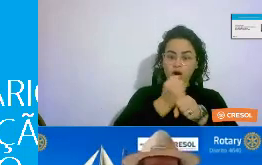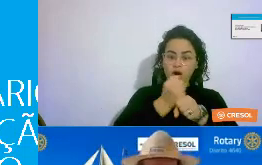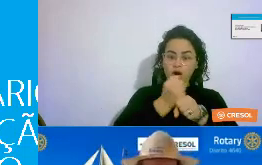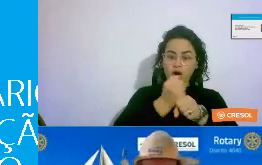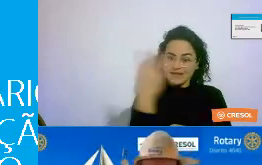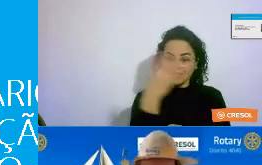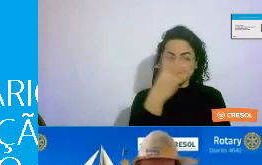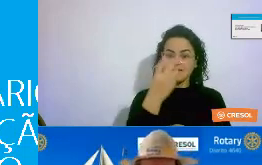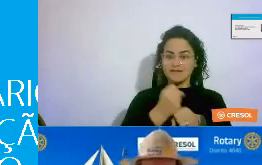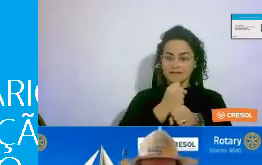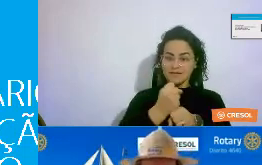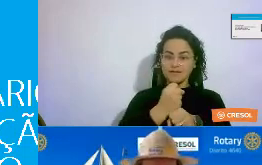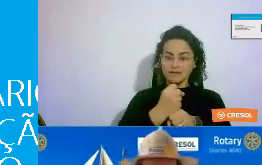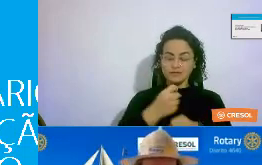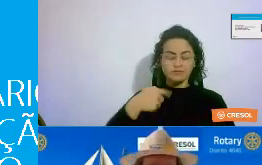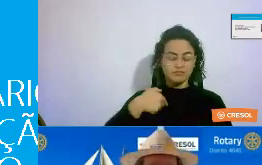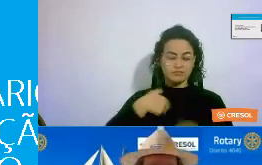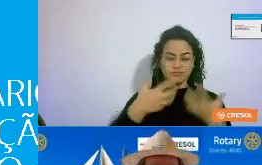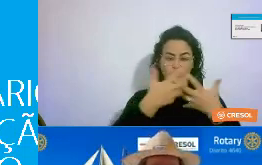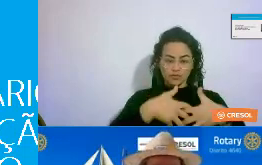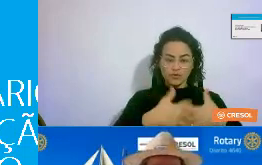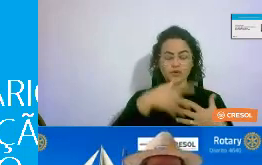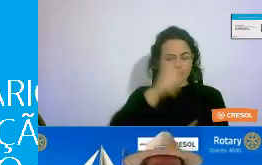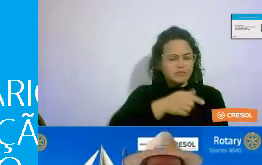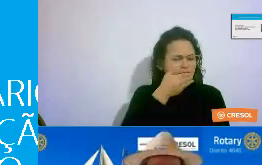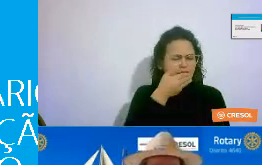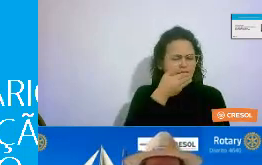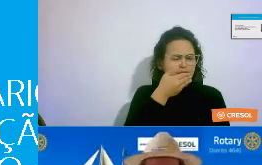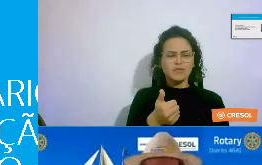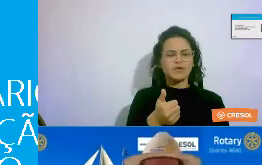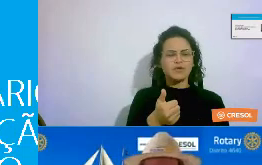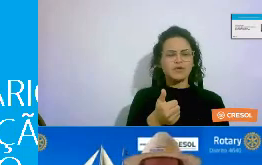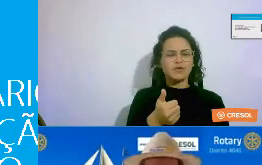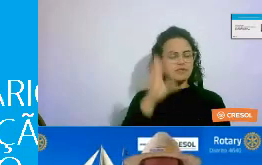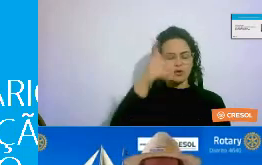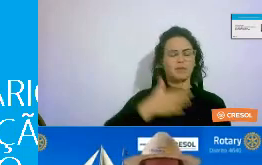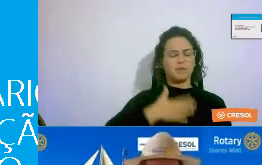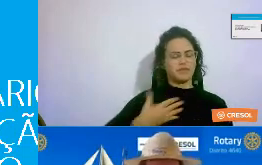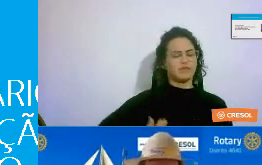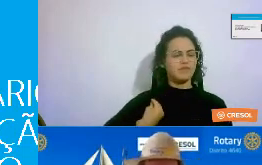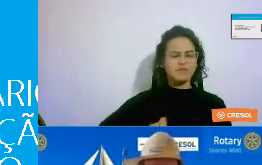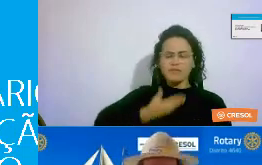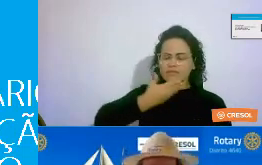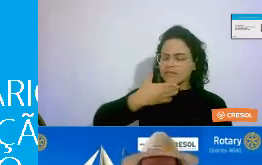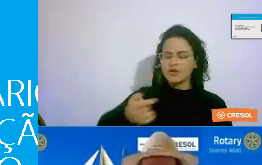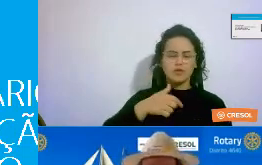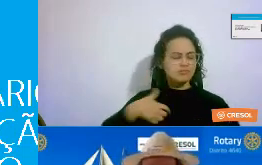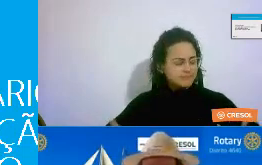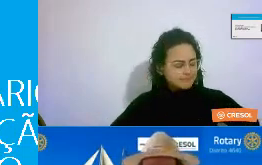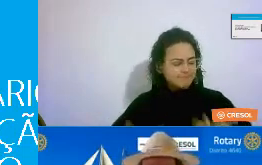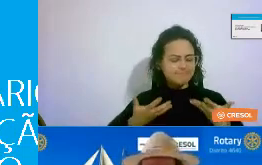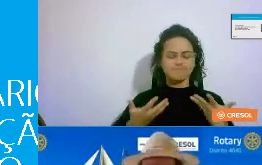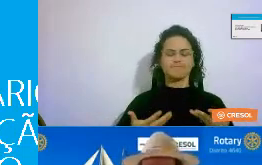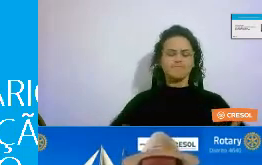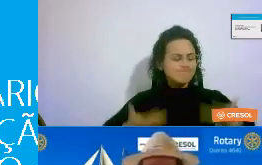melhor coisa que aconteceu na minha vida. Isso me faz com que me estimule cada vez mais fazer bem